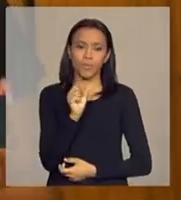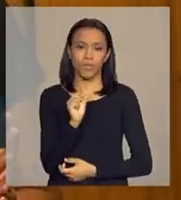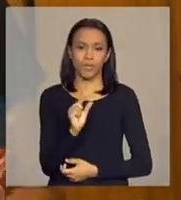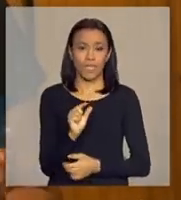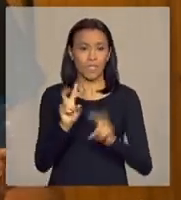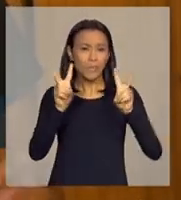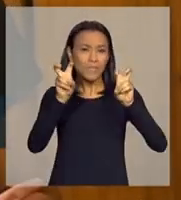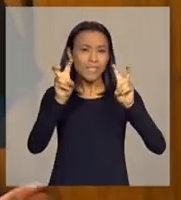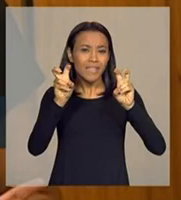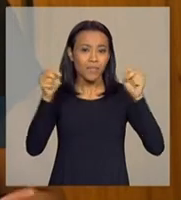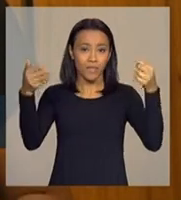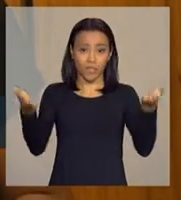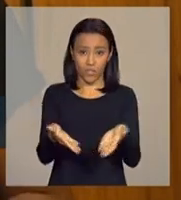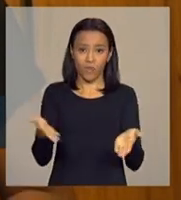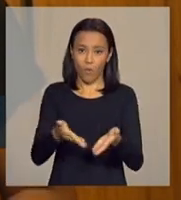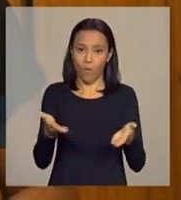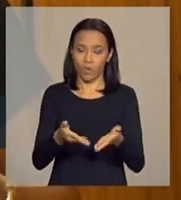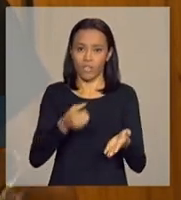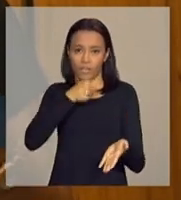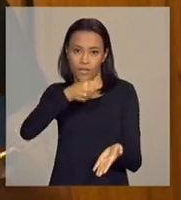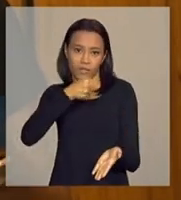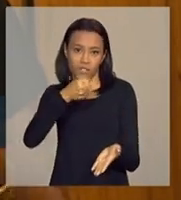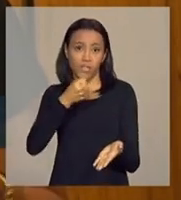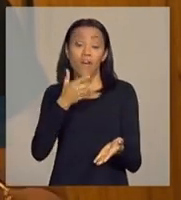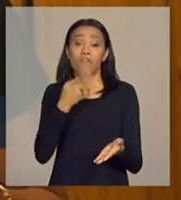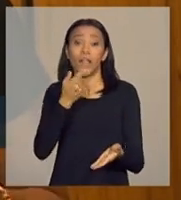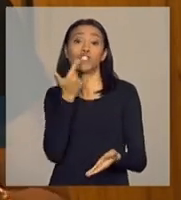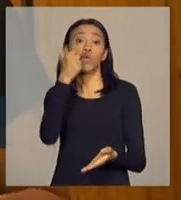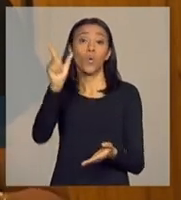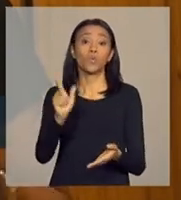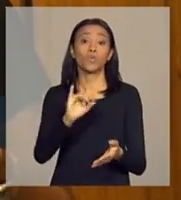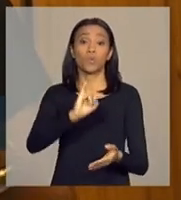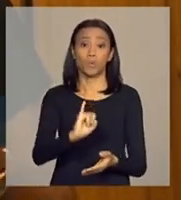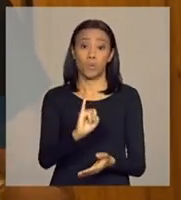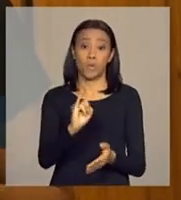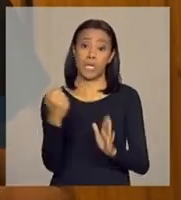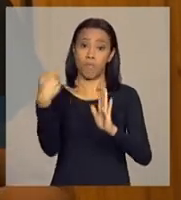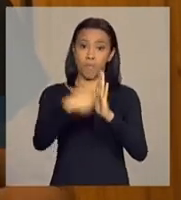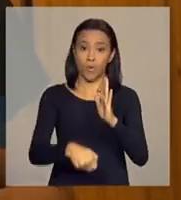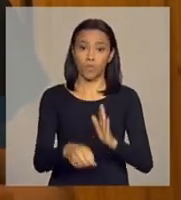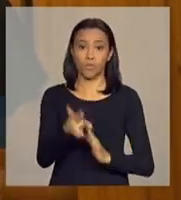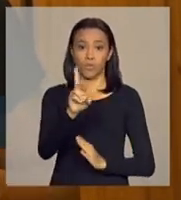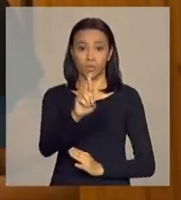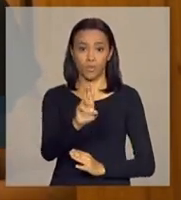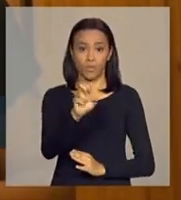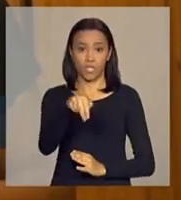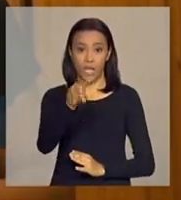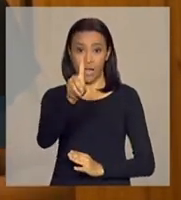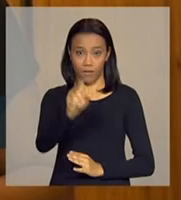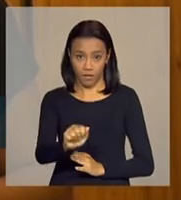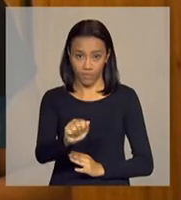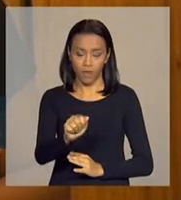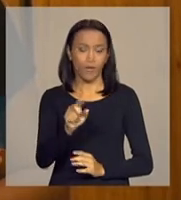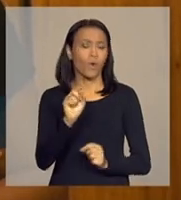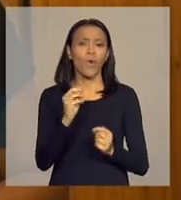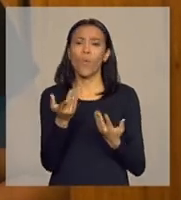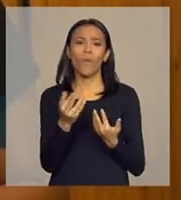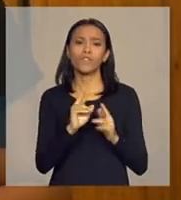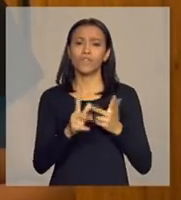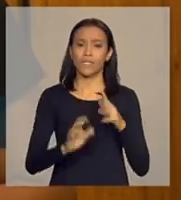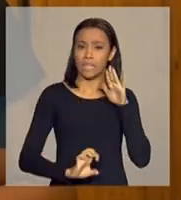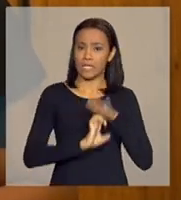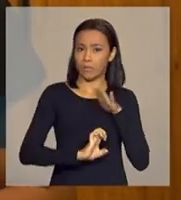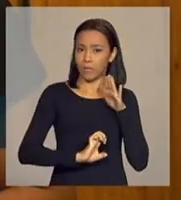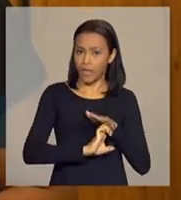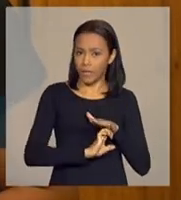só um pouquinho do tema de hoje de agora para falar sobre o Imposto de Renda Ministro porque essa diferença entre as